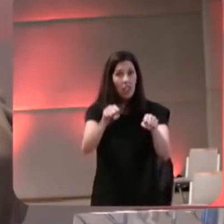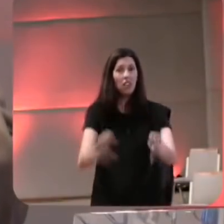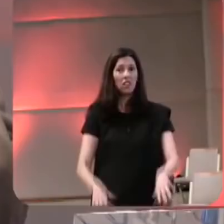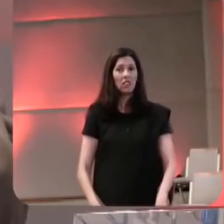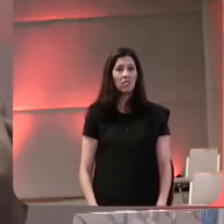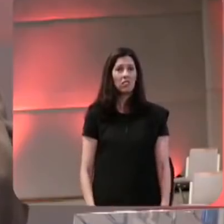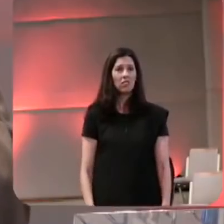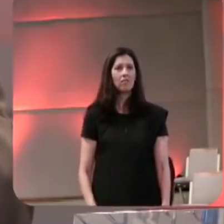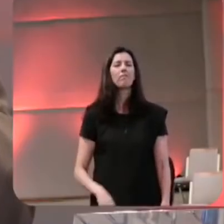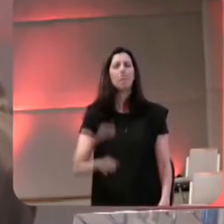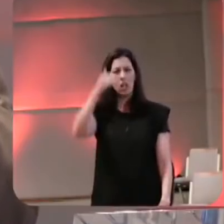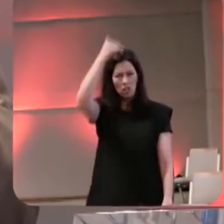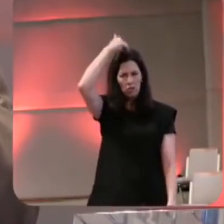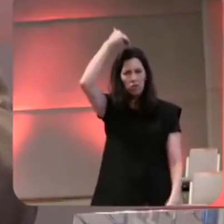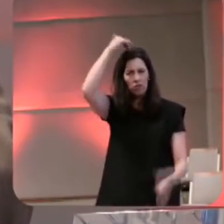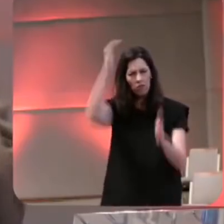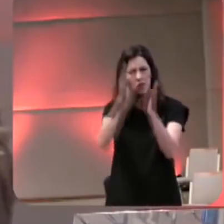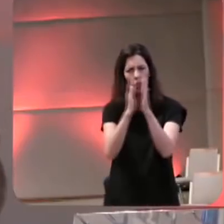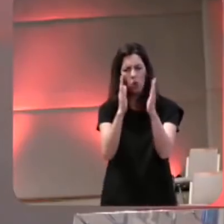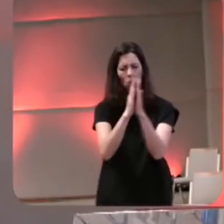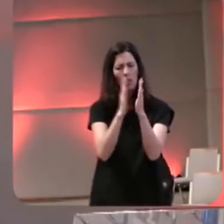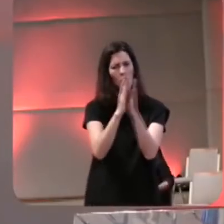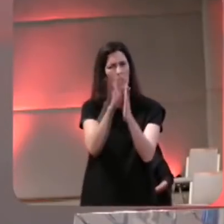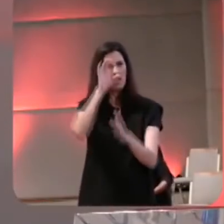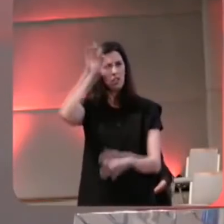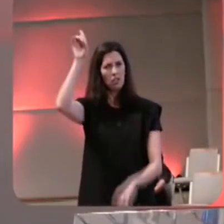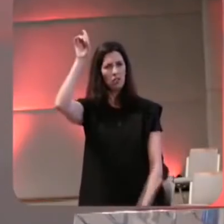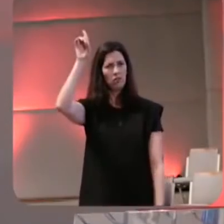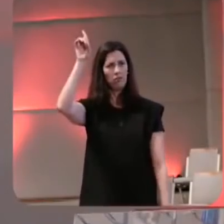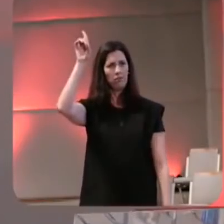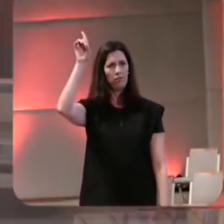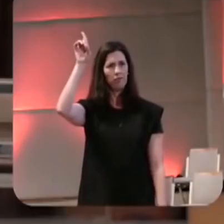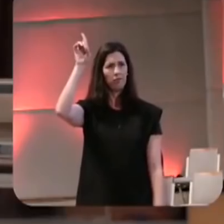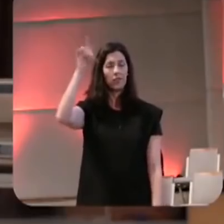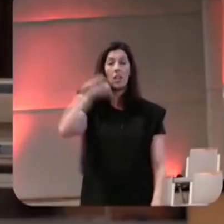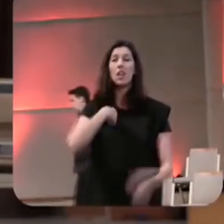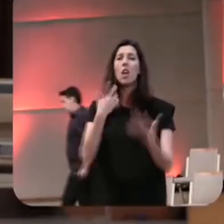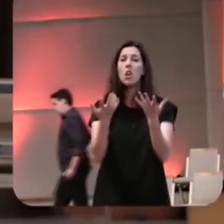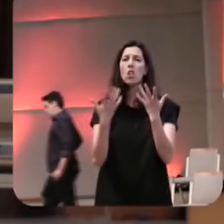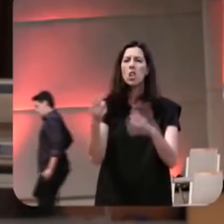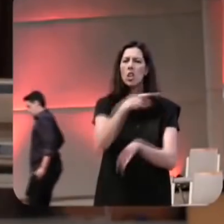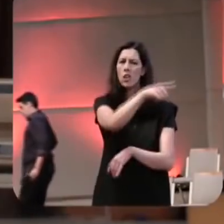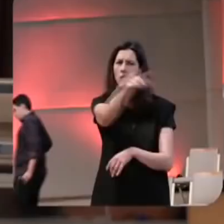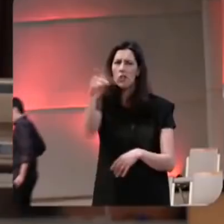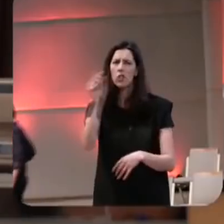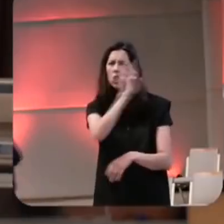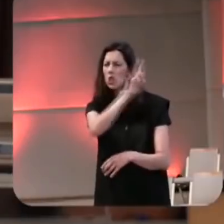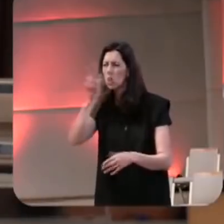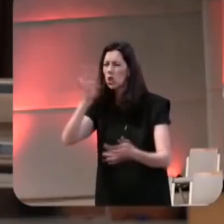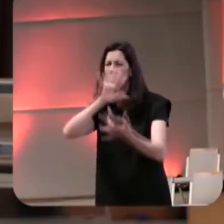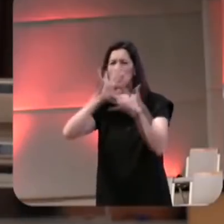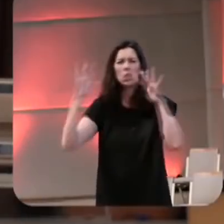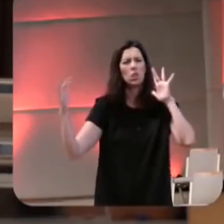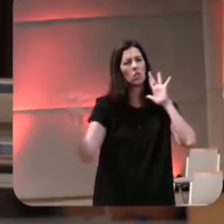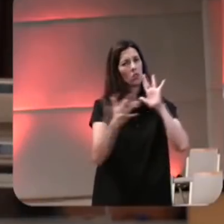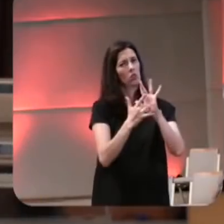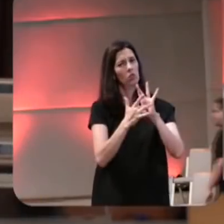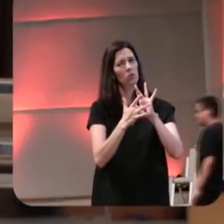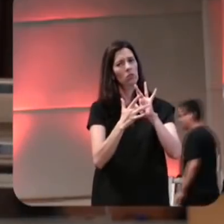agora curva a tua fronte, vamos orar a Deus. E eu queria desafiar você em nome de Jesus,